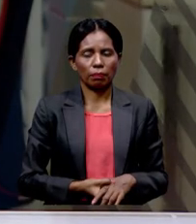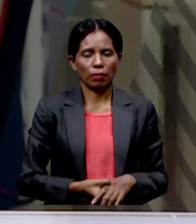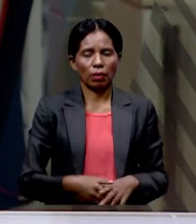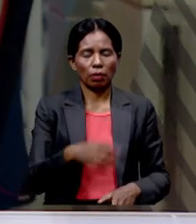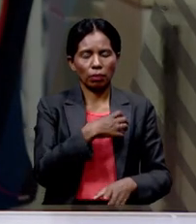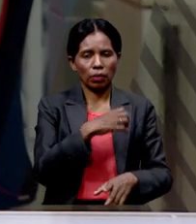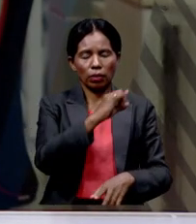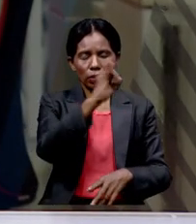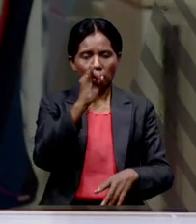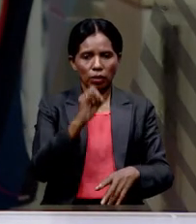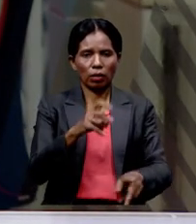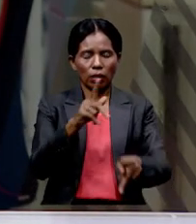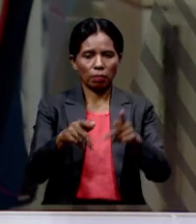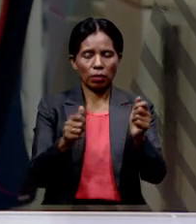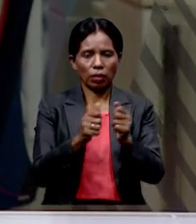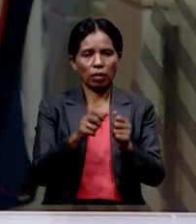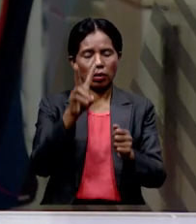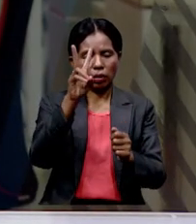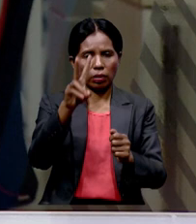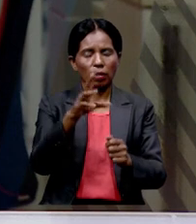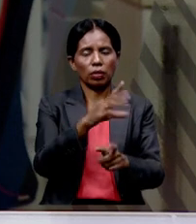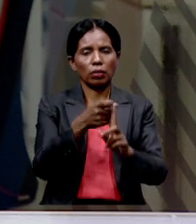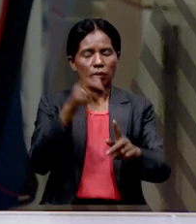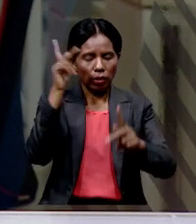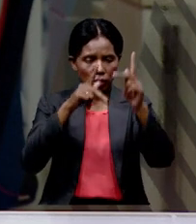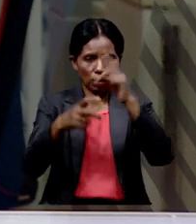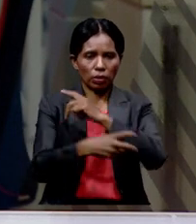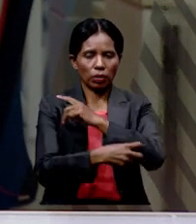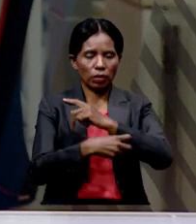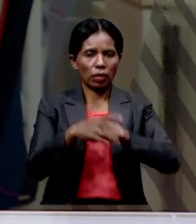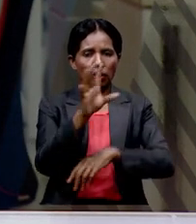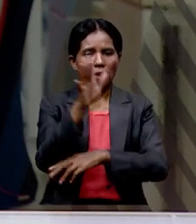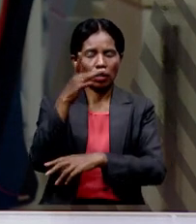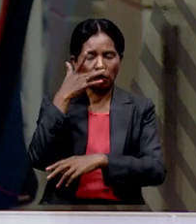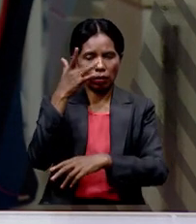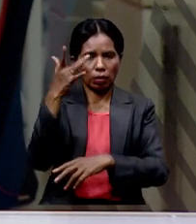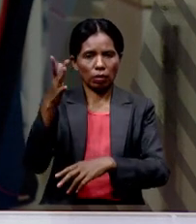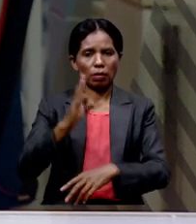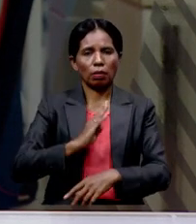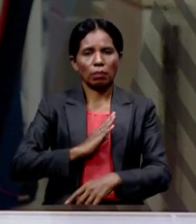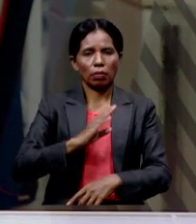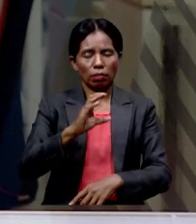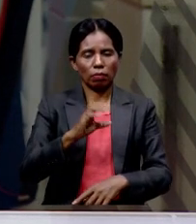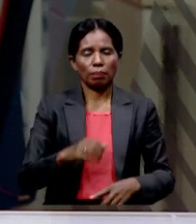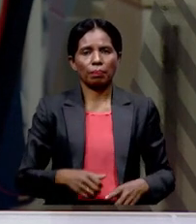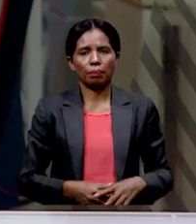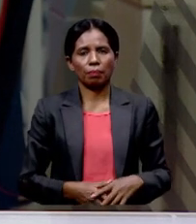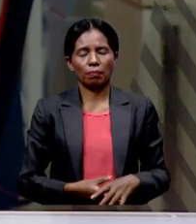Penitele identifica emana in rua suspeito husi caso na ai Camille iha samalari baukau.